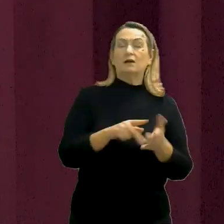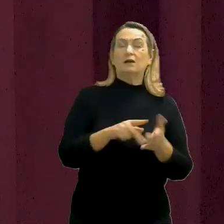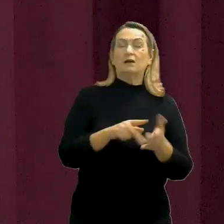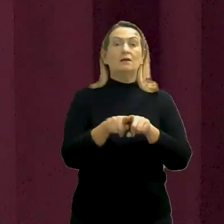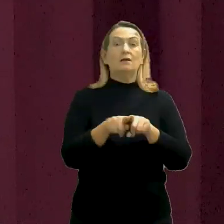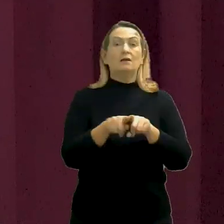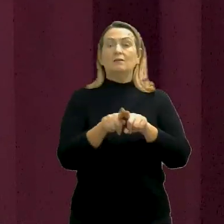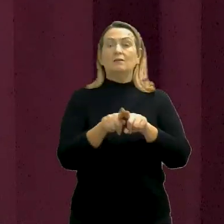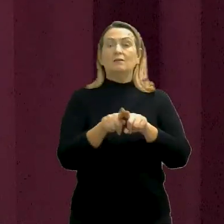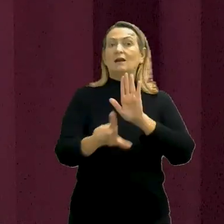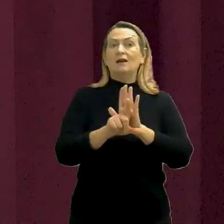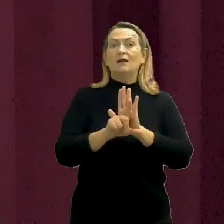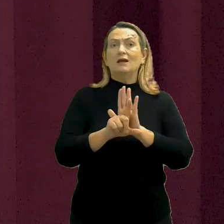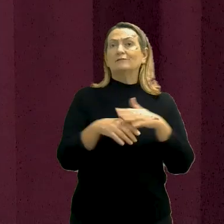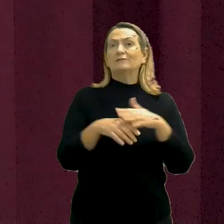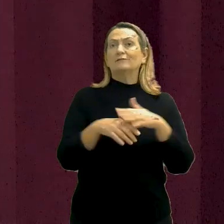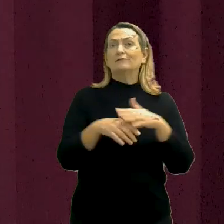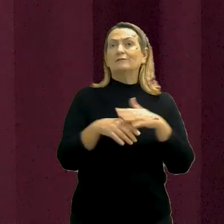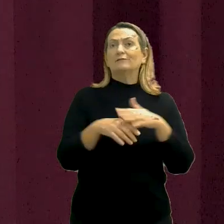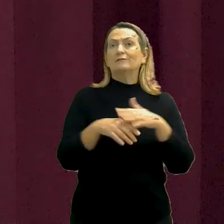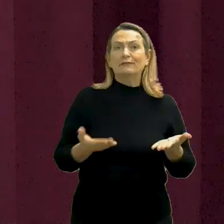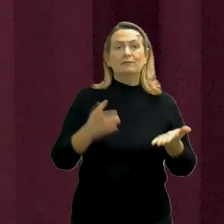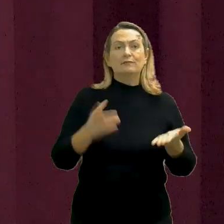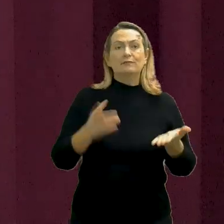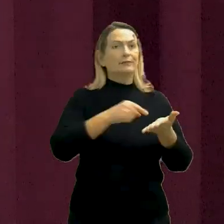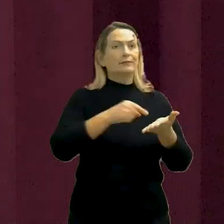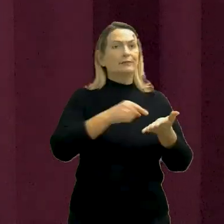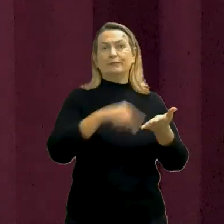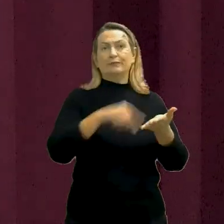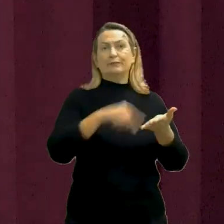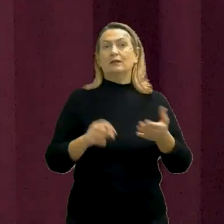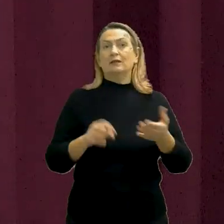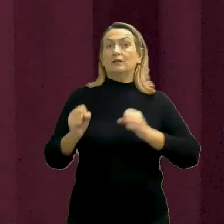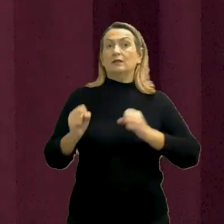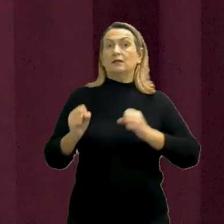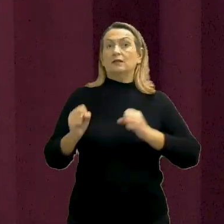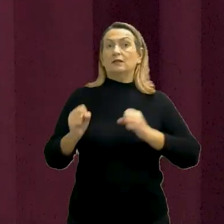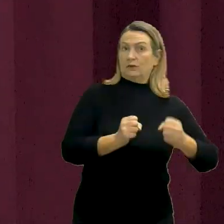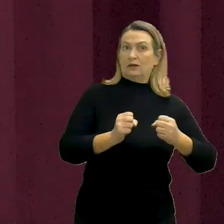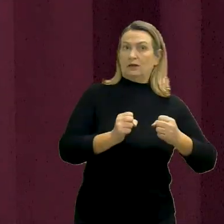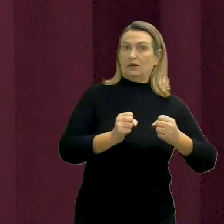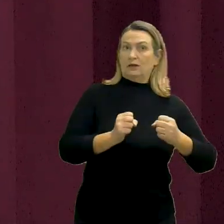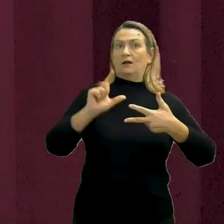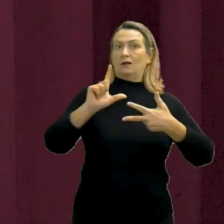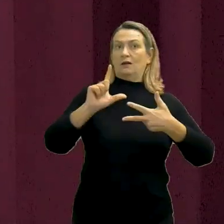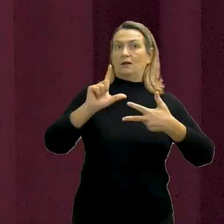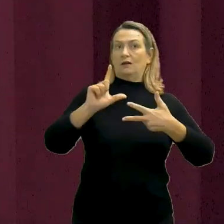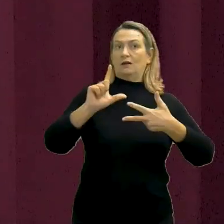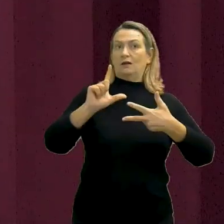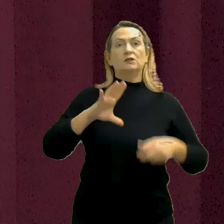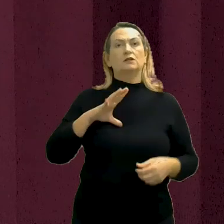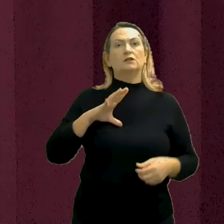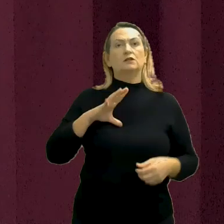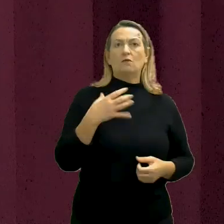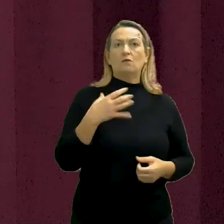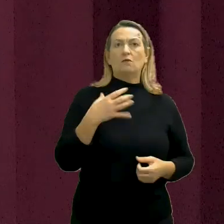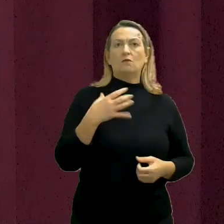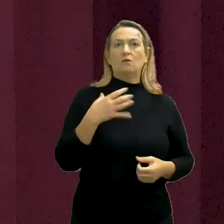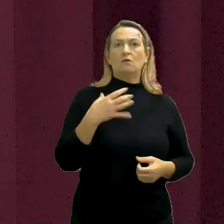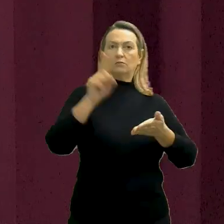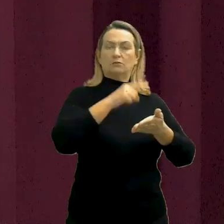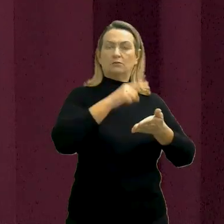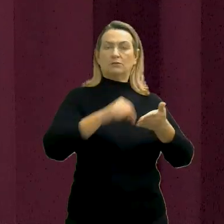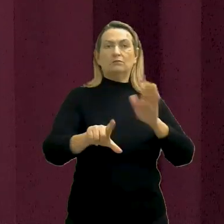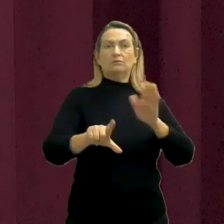são necessárias e necessitam ser revogadas daí precisa da Coragem do Poder Legislativo para isso também então a tarefa eh do Poder